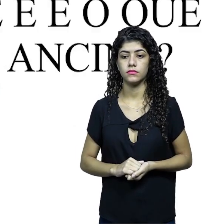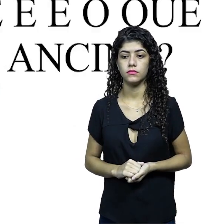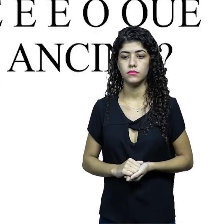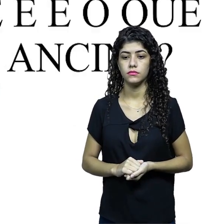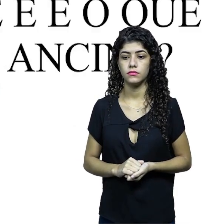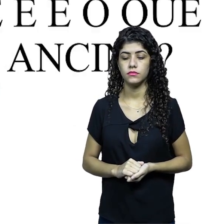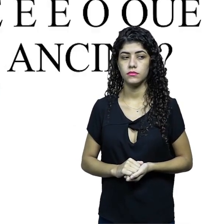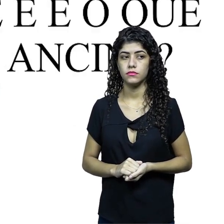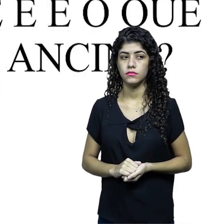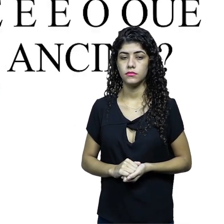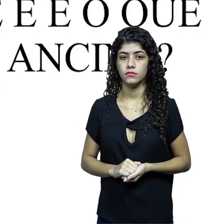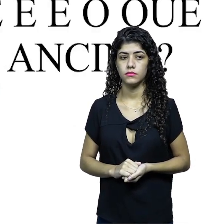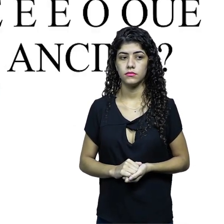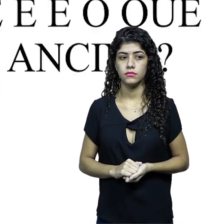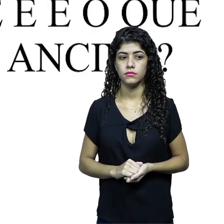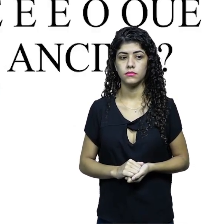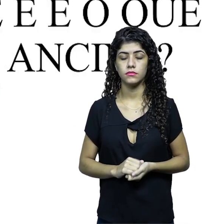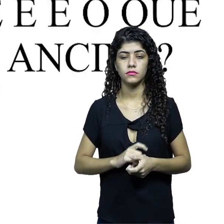inscrição.